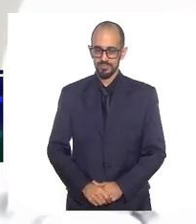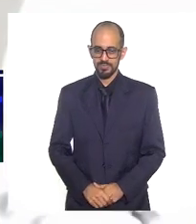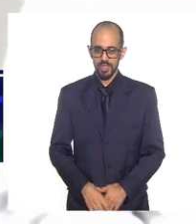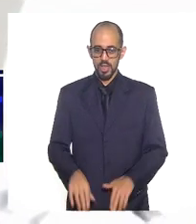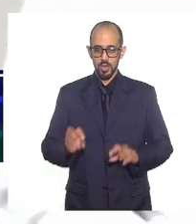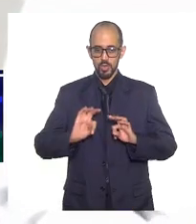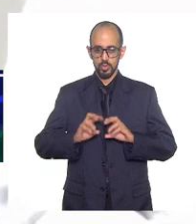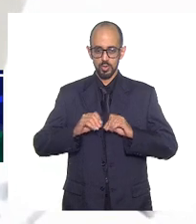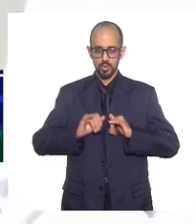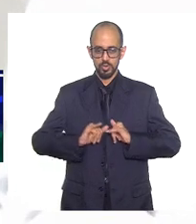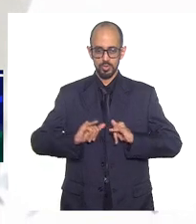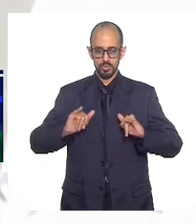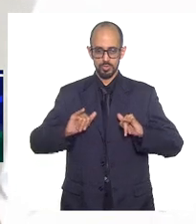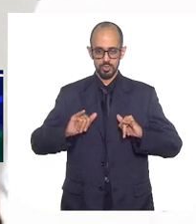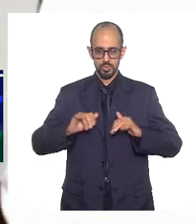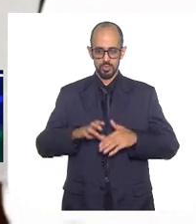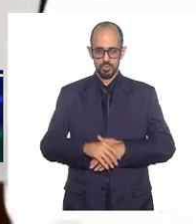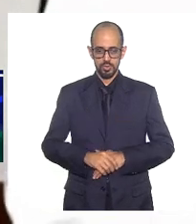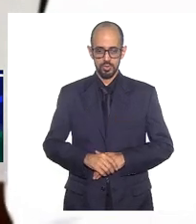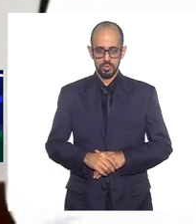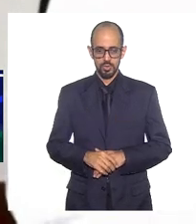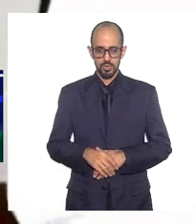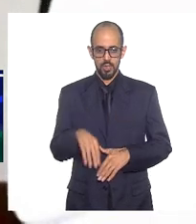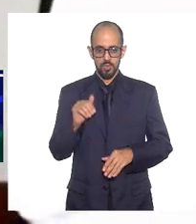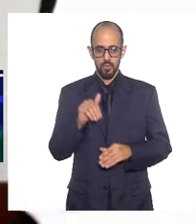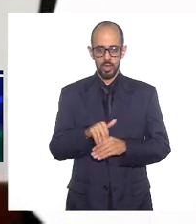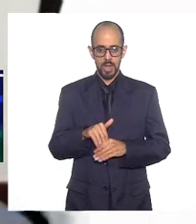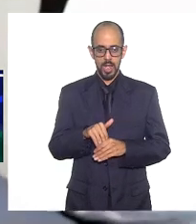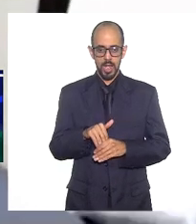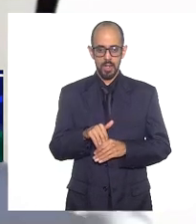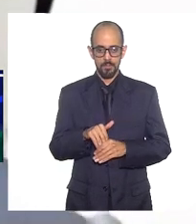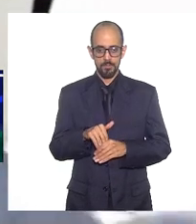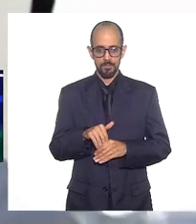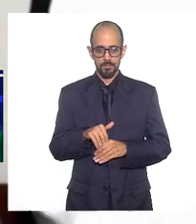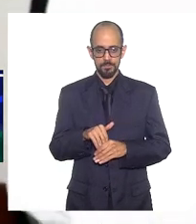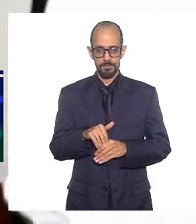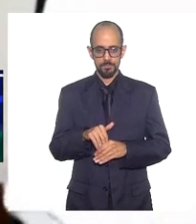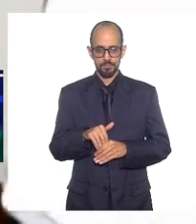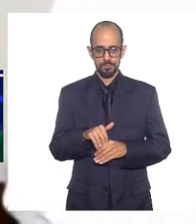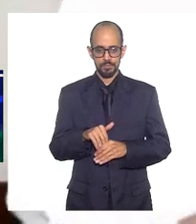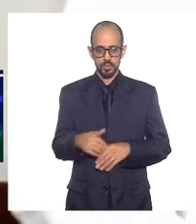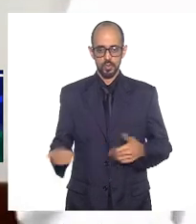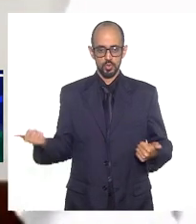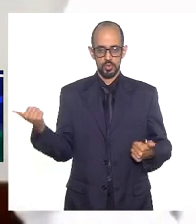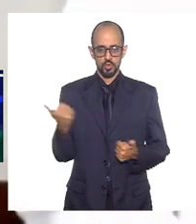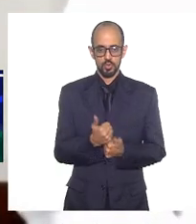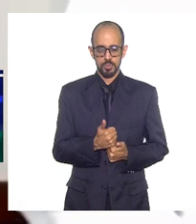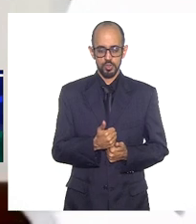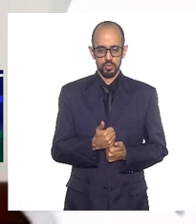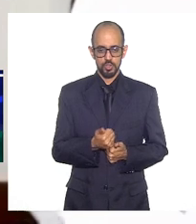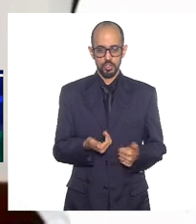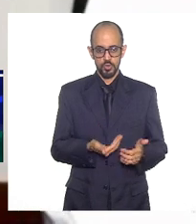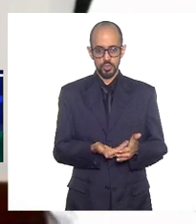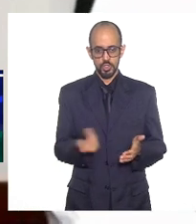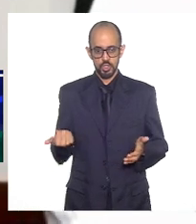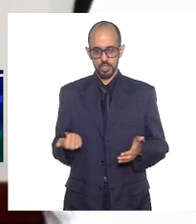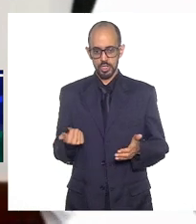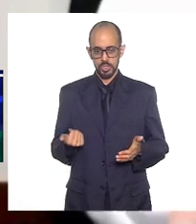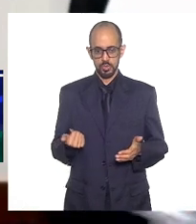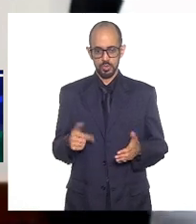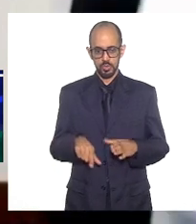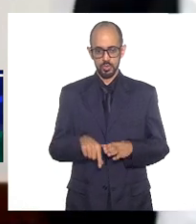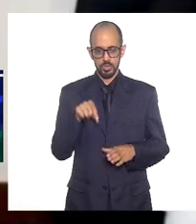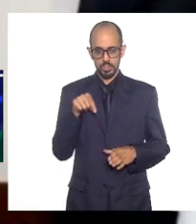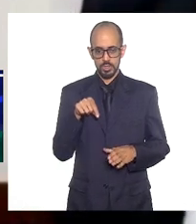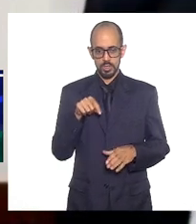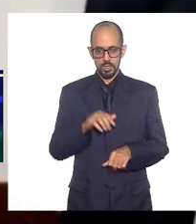Pareceres emitidos. Vou votar o substitutivo, salvo os destaques. A sobremesa, dois